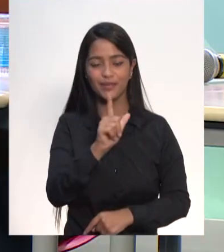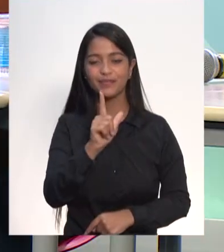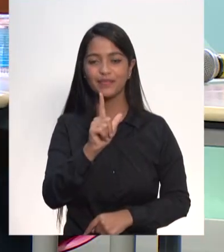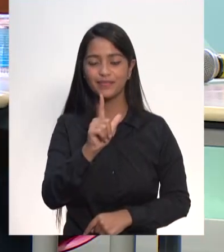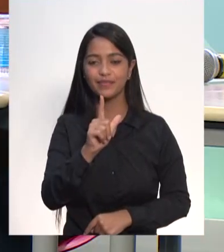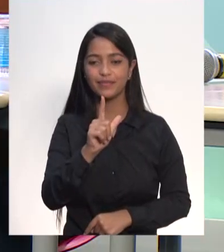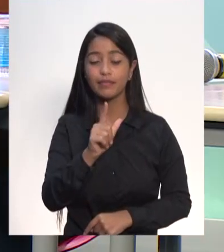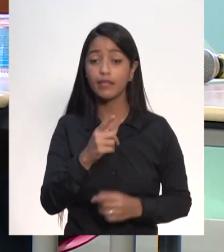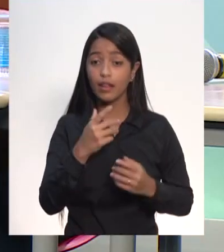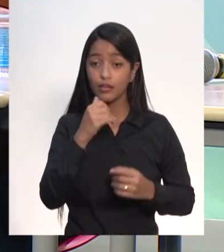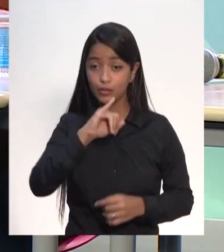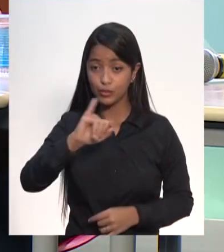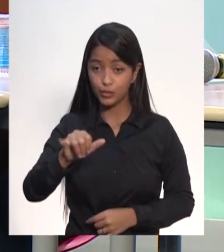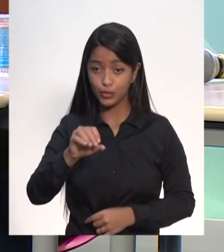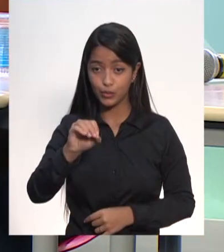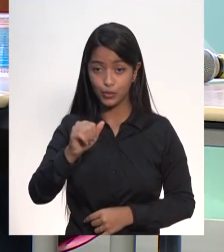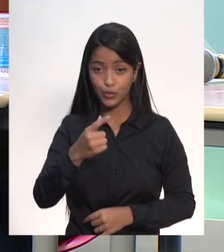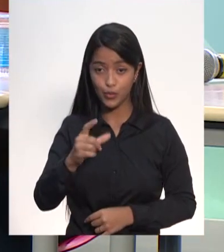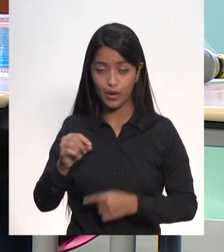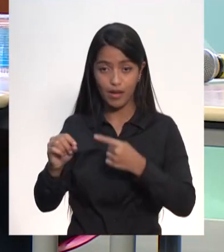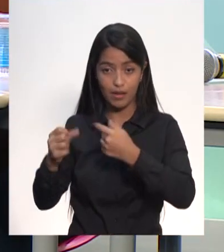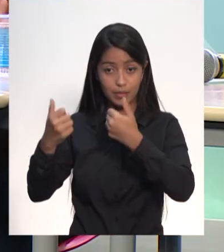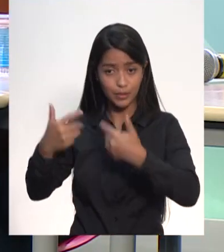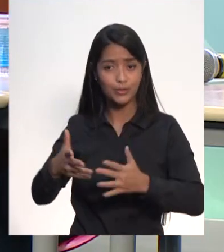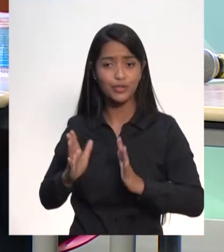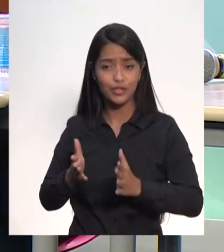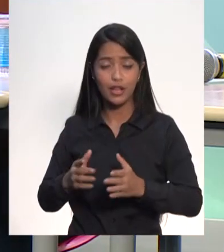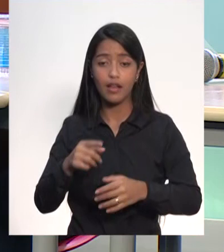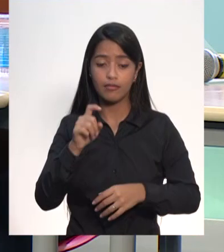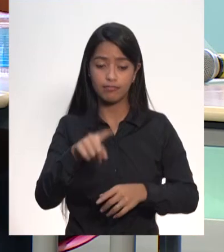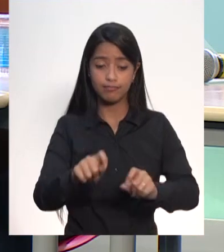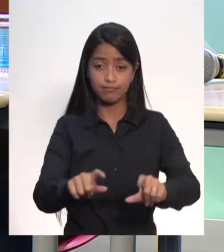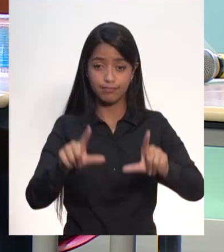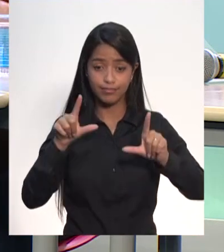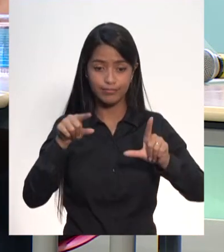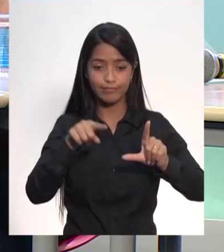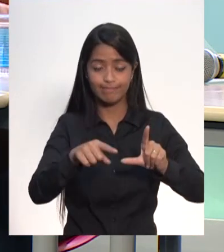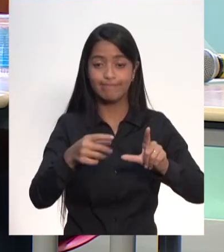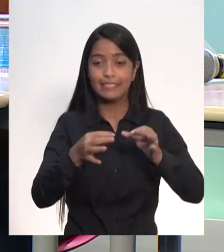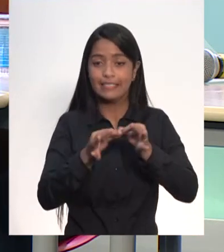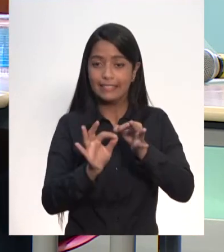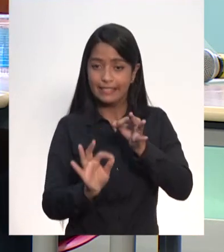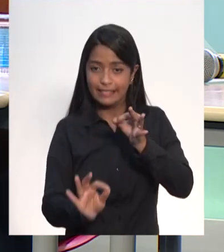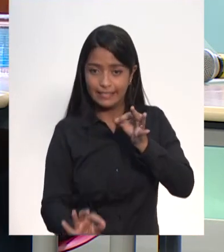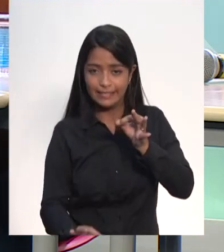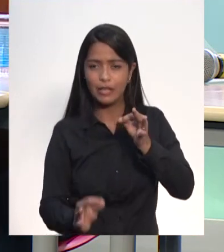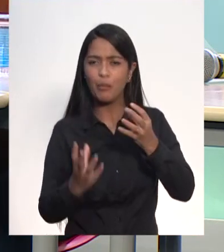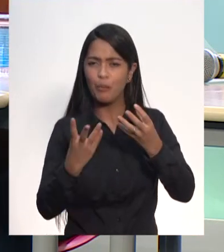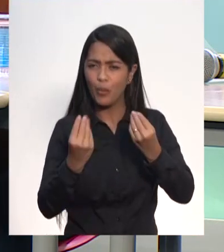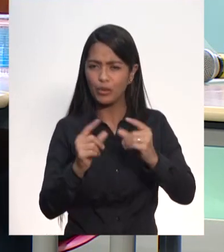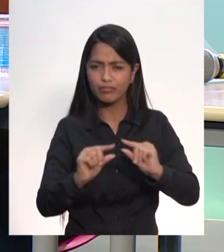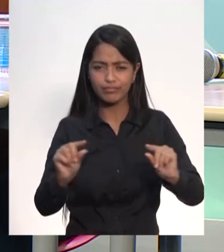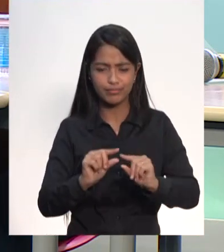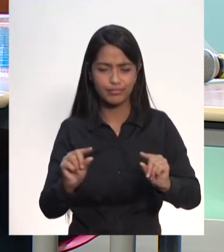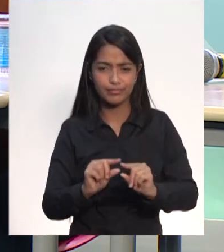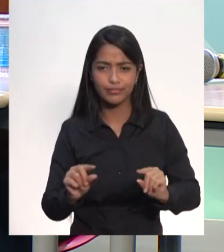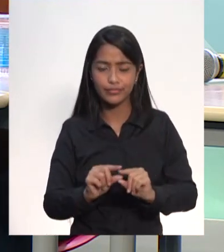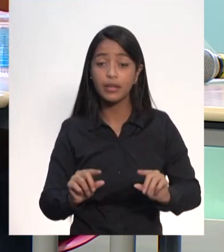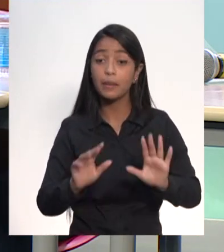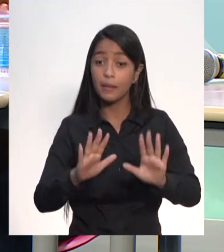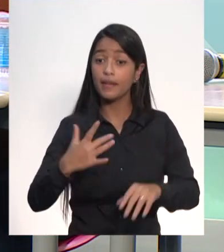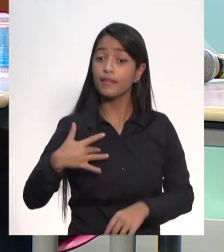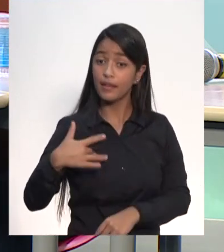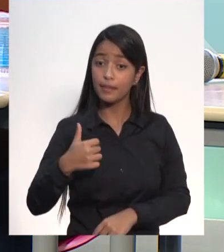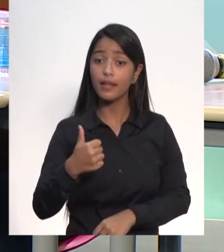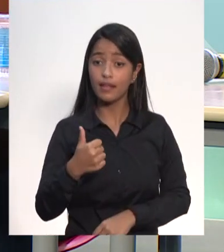tem todas as informações. Ele é um pouco extenso, ele tem vários links, mas vale a pena a gente ter ele